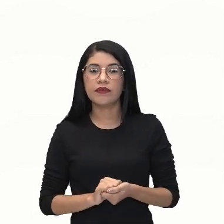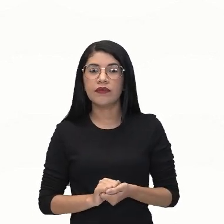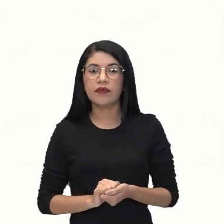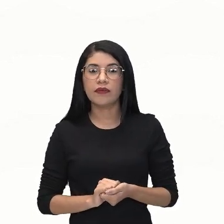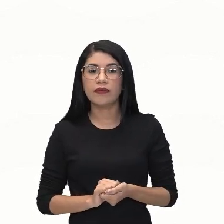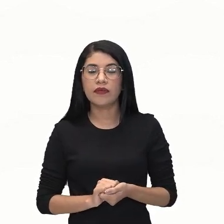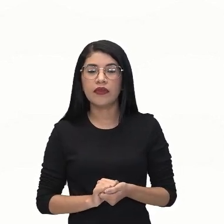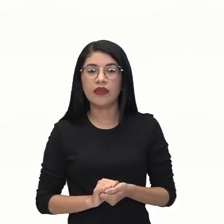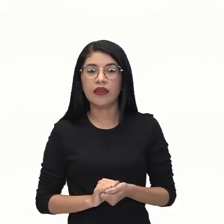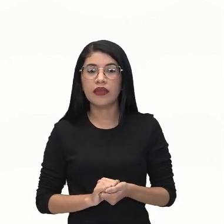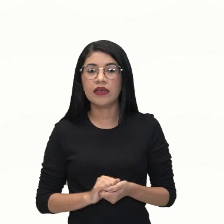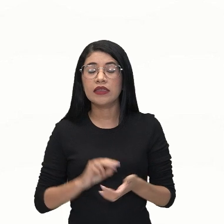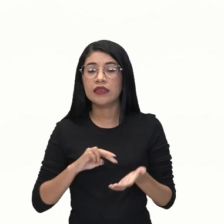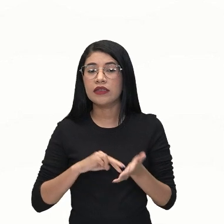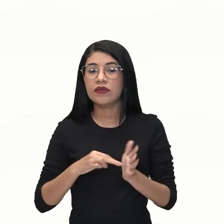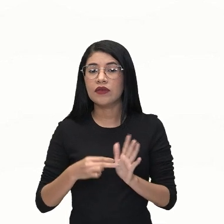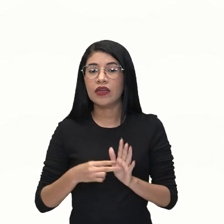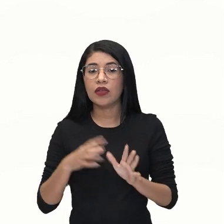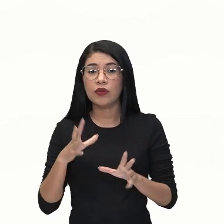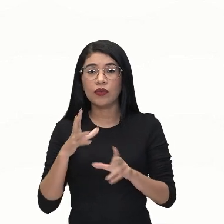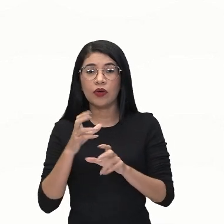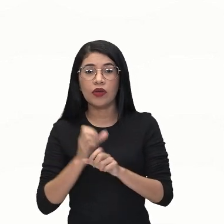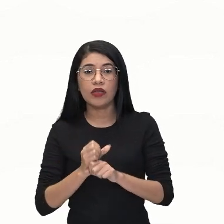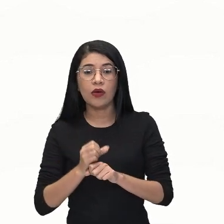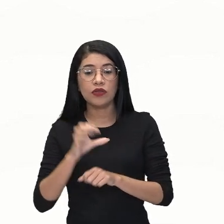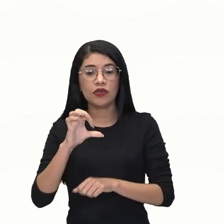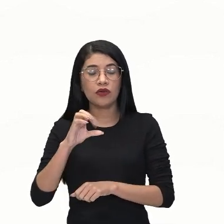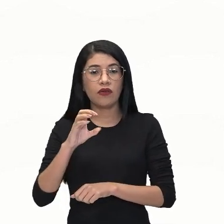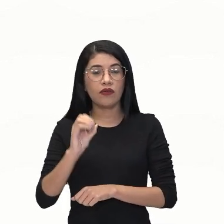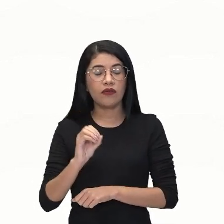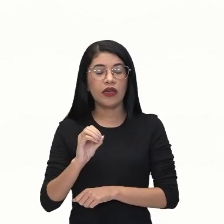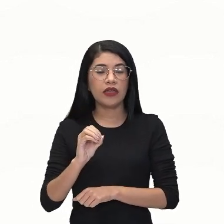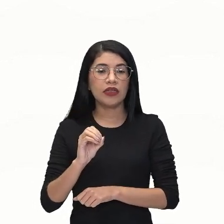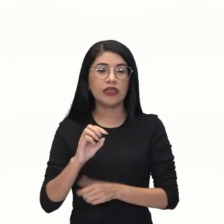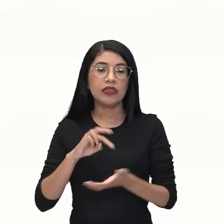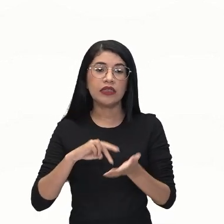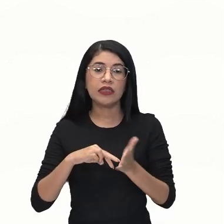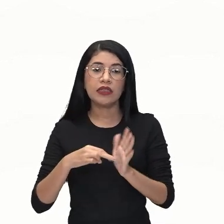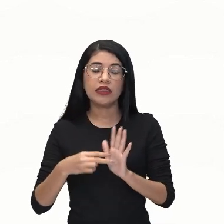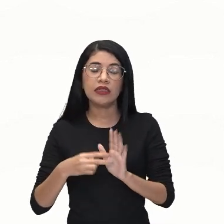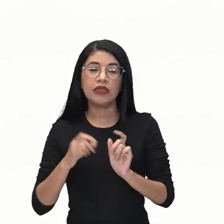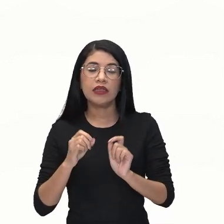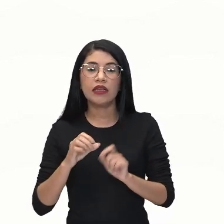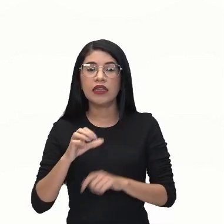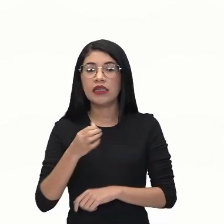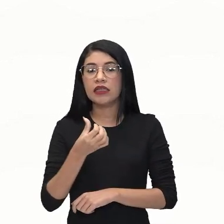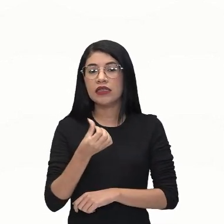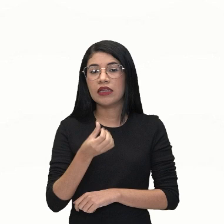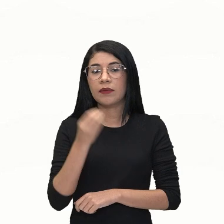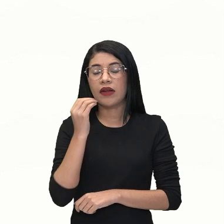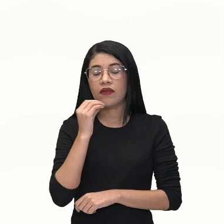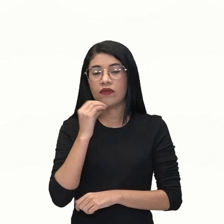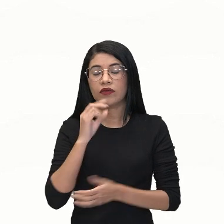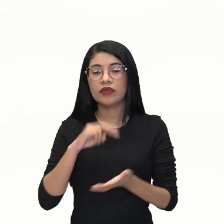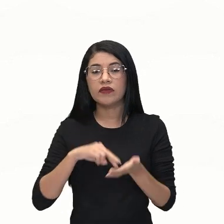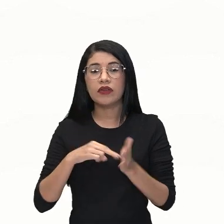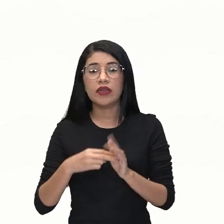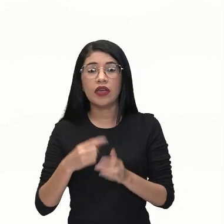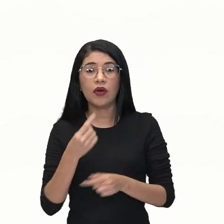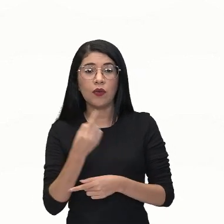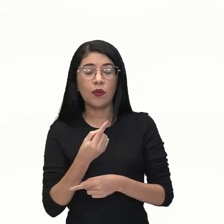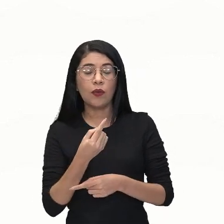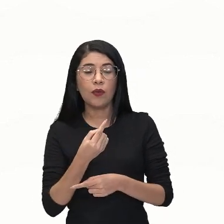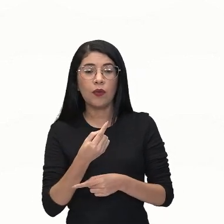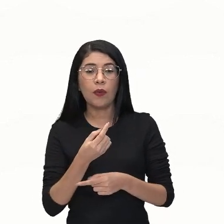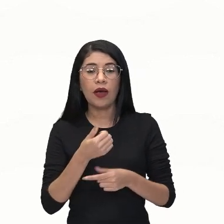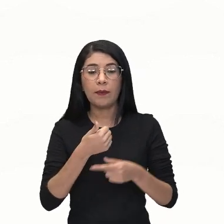6 parafusos no universo de 90 é a mesma coisa do que um parafuso defeituoso dentro de um total de